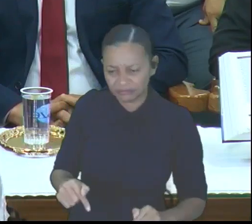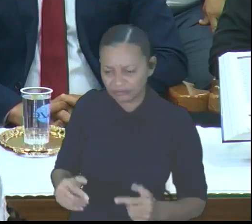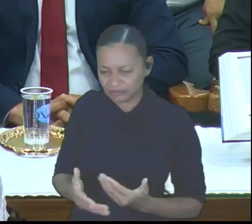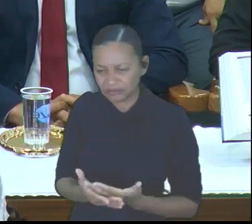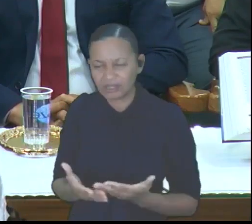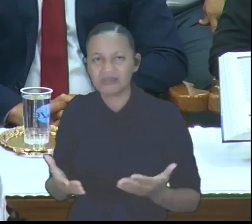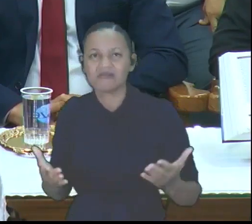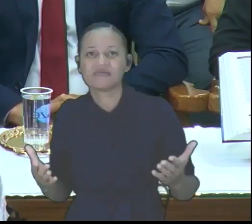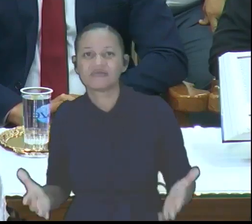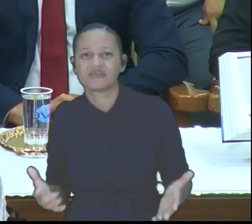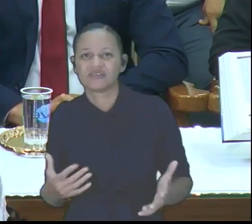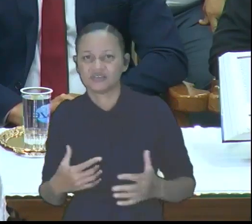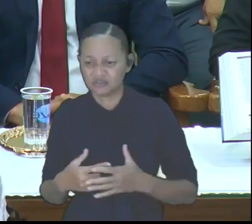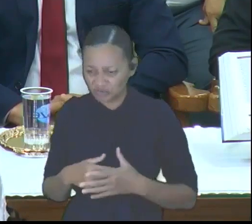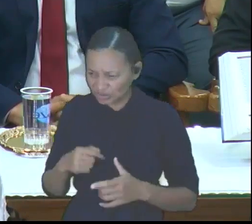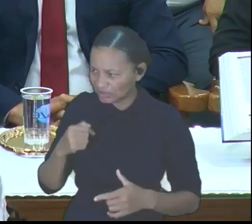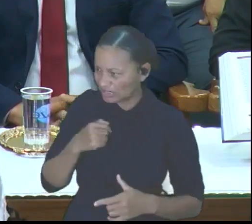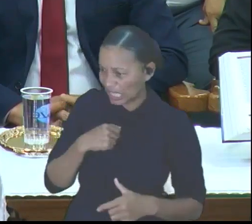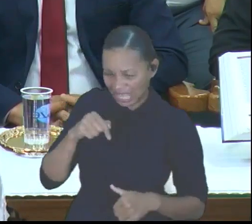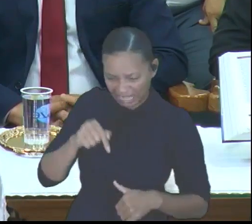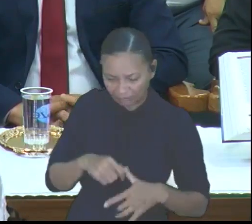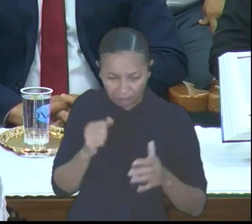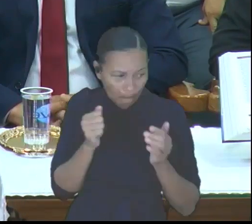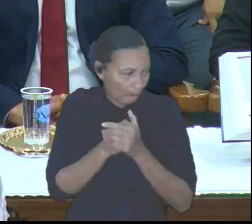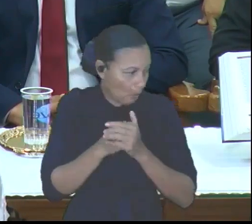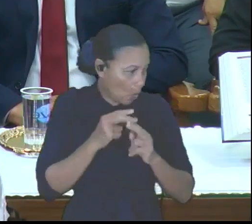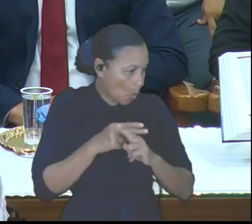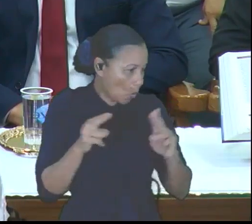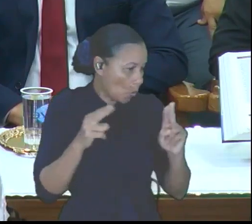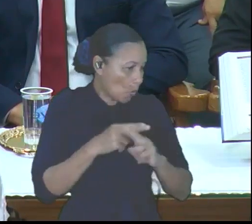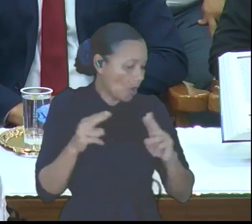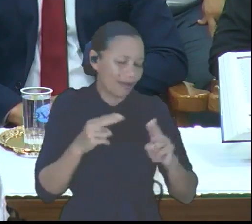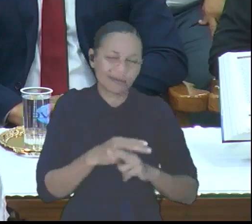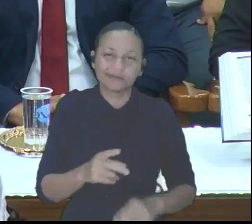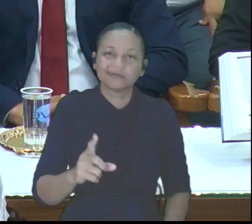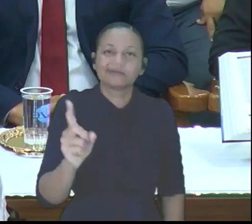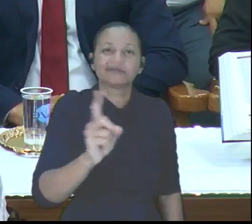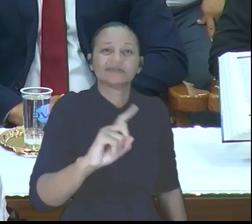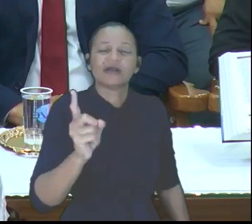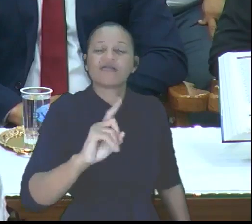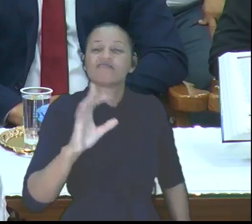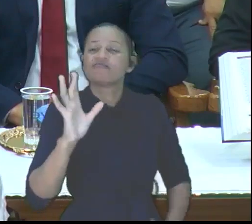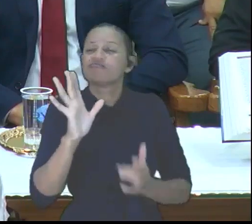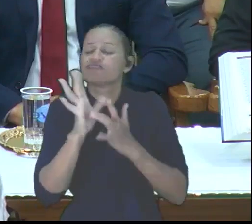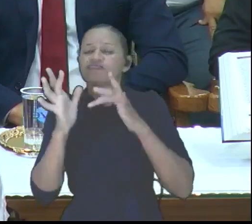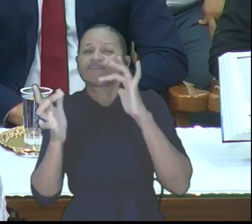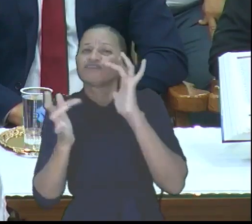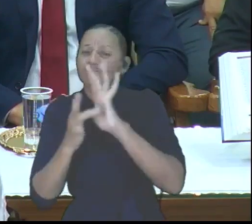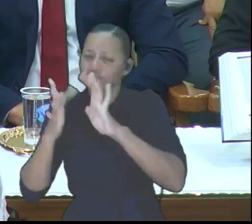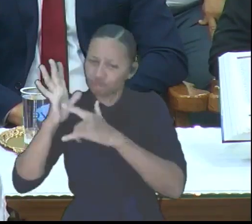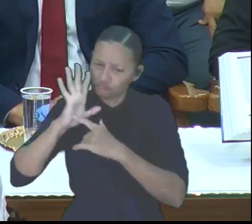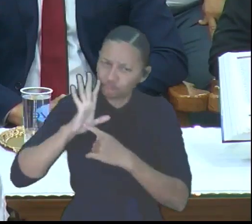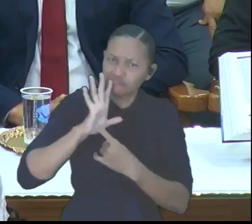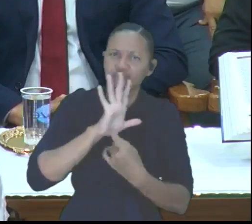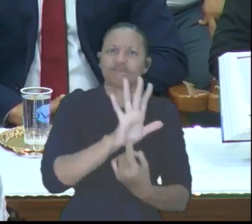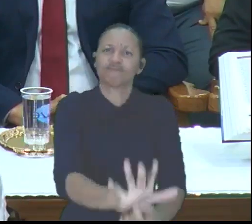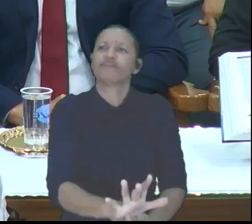possível ser esconderijo de ninguém, porque Jesus revela,